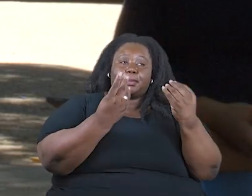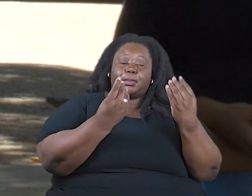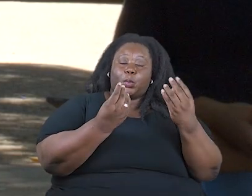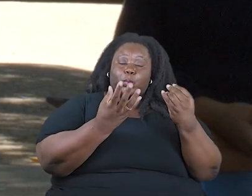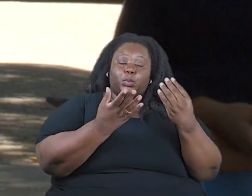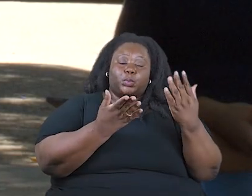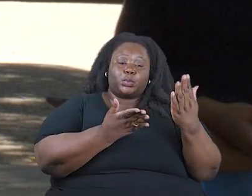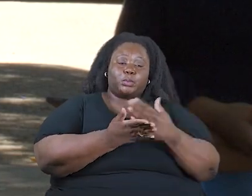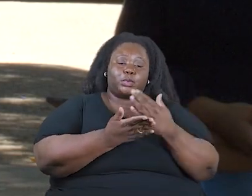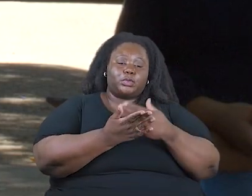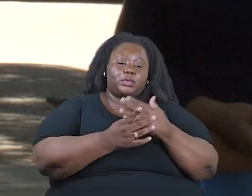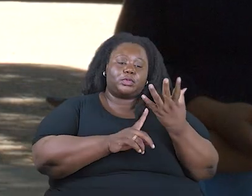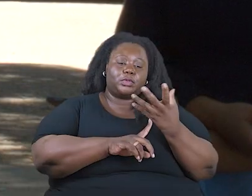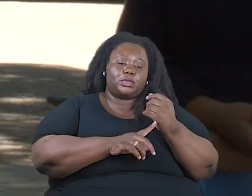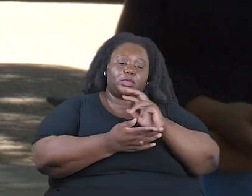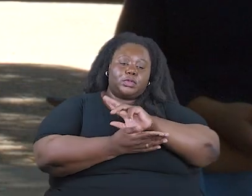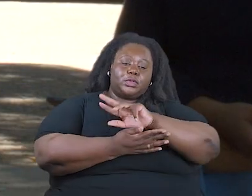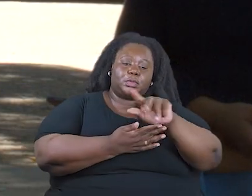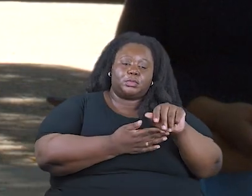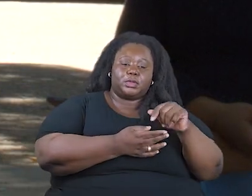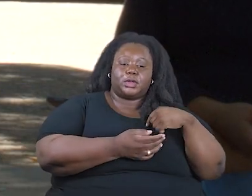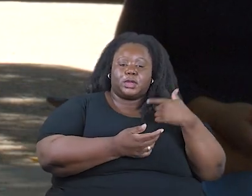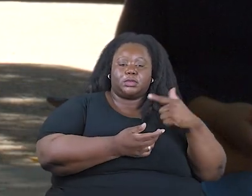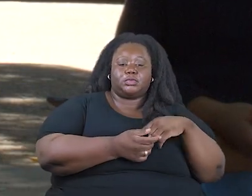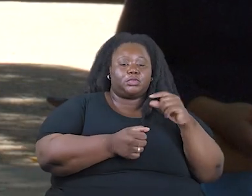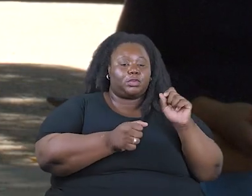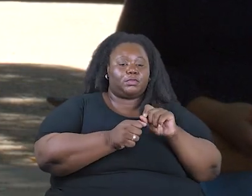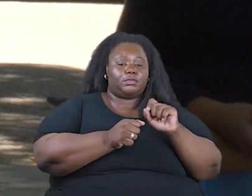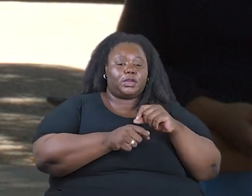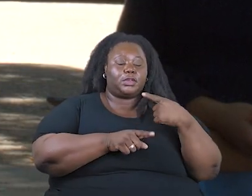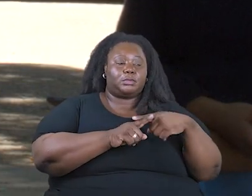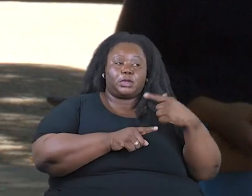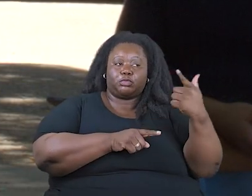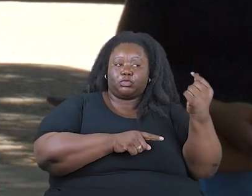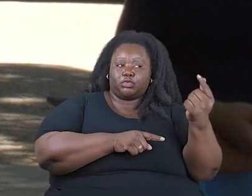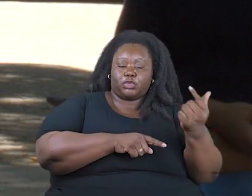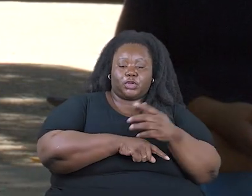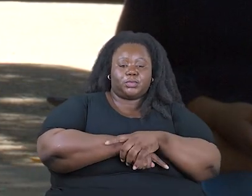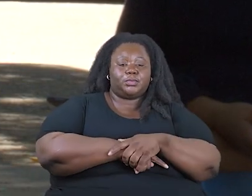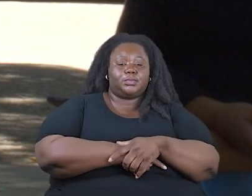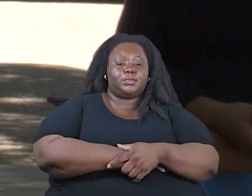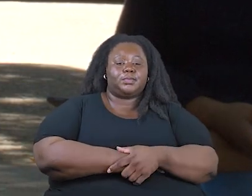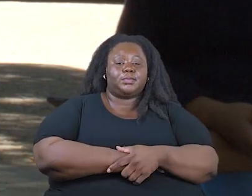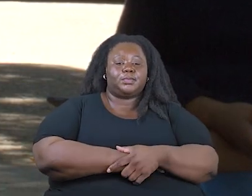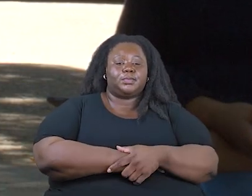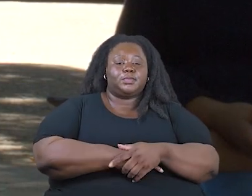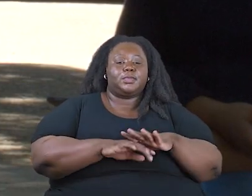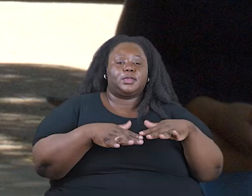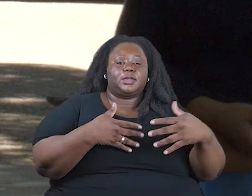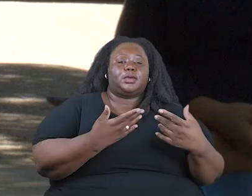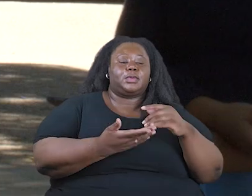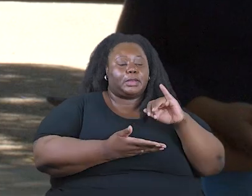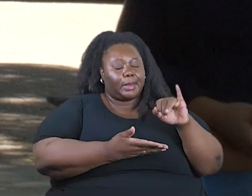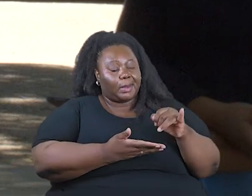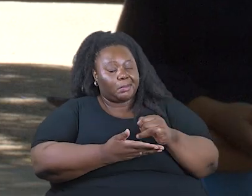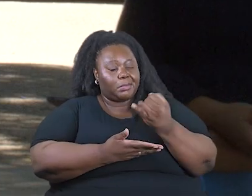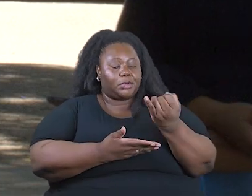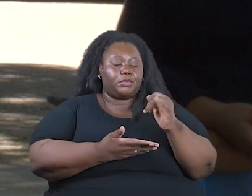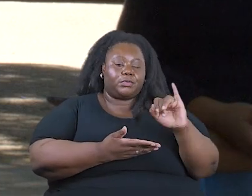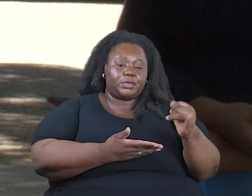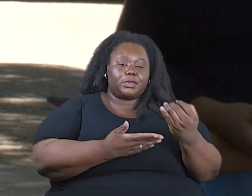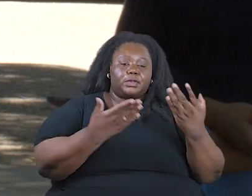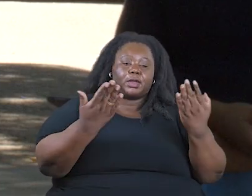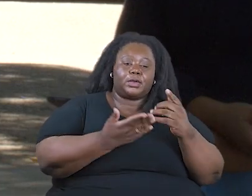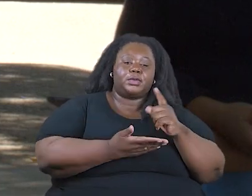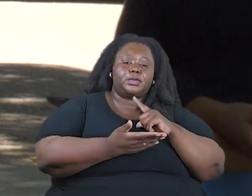projeto de livro de artista, um monte de projeto de múltiplo que ele não tinha feito, porque ele não tinha dinheiro. E aí então agora ele está aproveitando